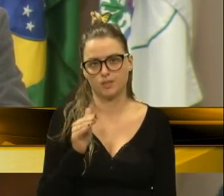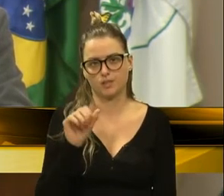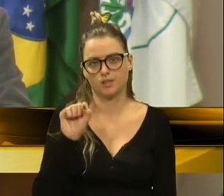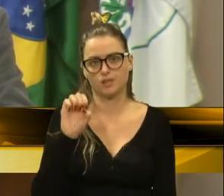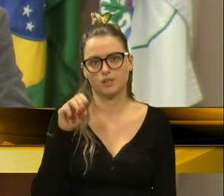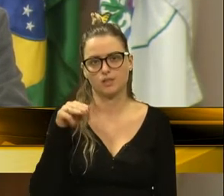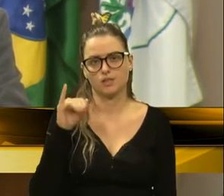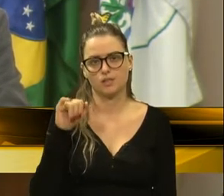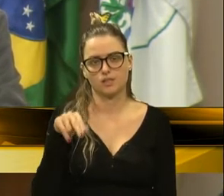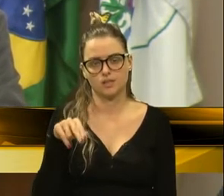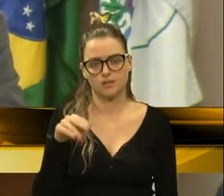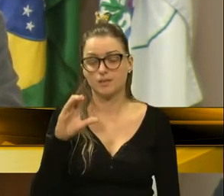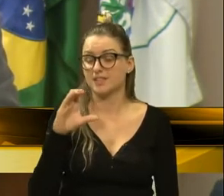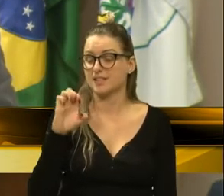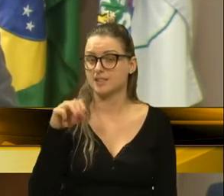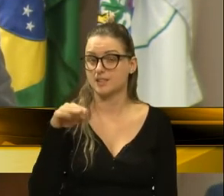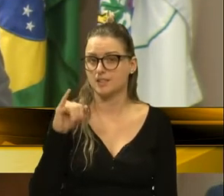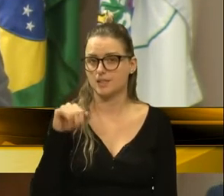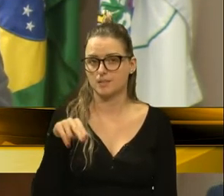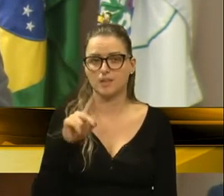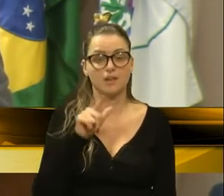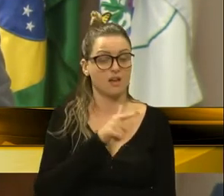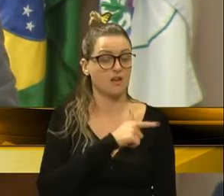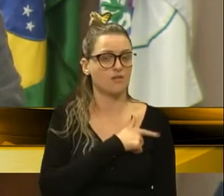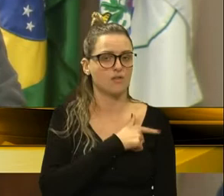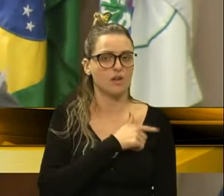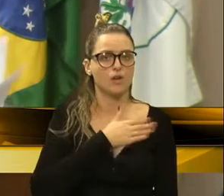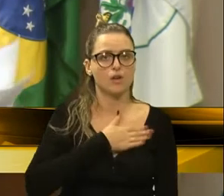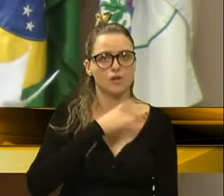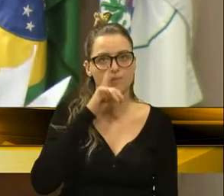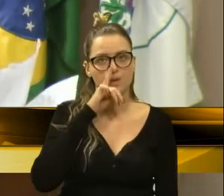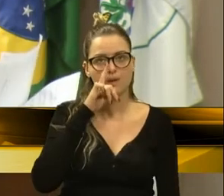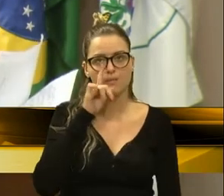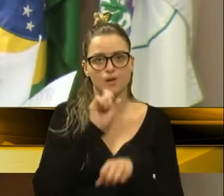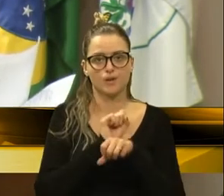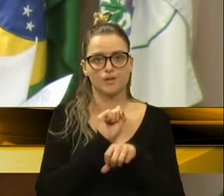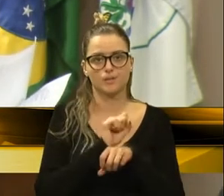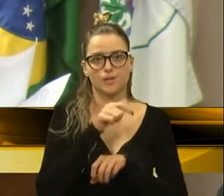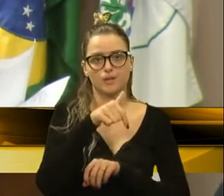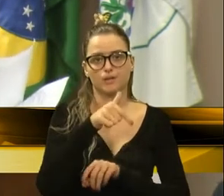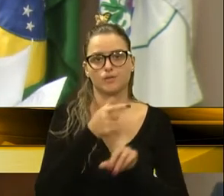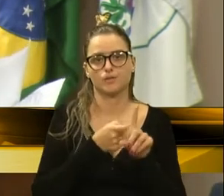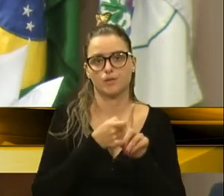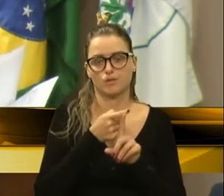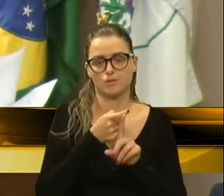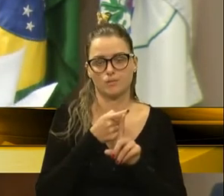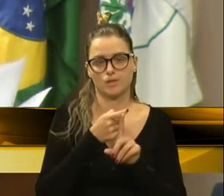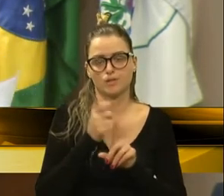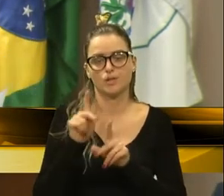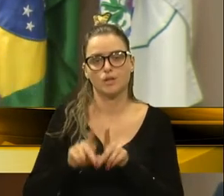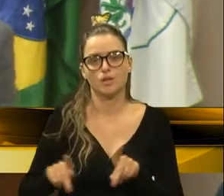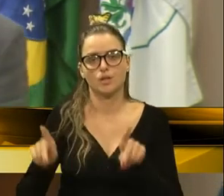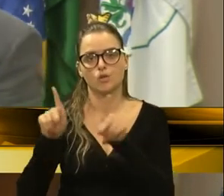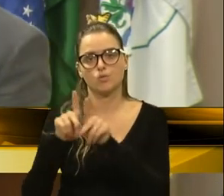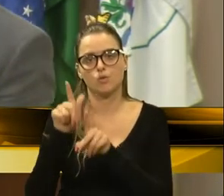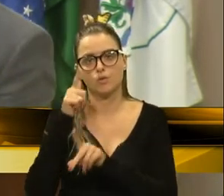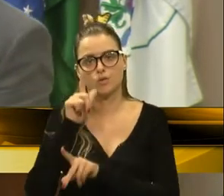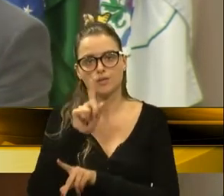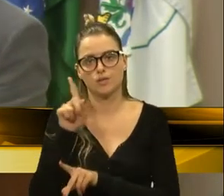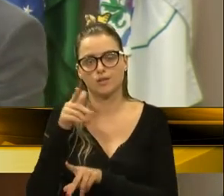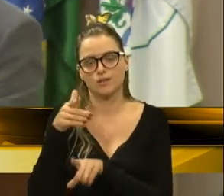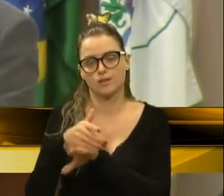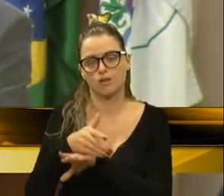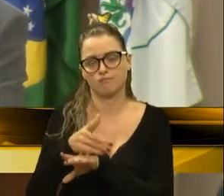Semin Paiano, ela diz o seguinte: muito feio mesmo, minha mãe esperando há 7 meses e o povo que consegue não